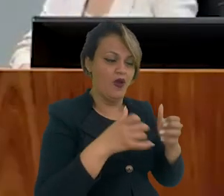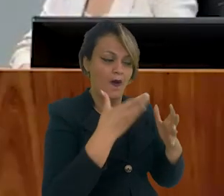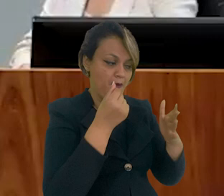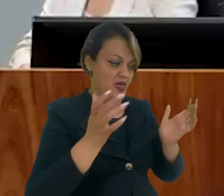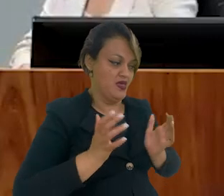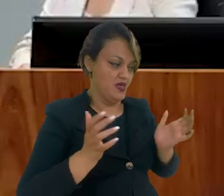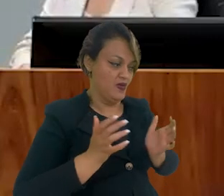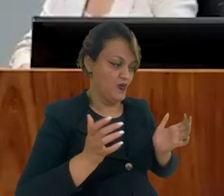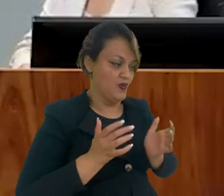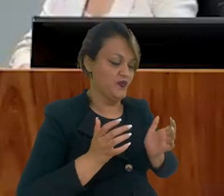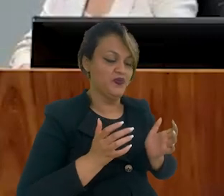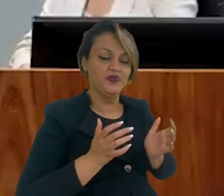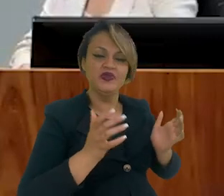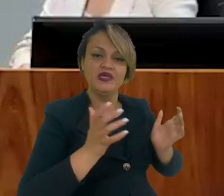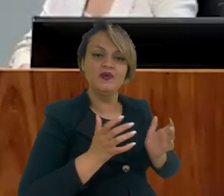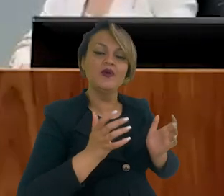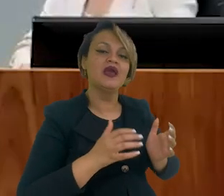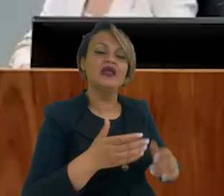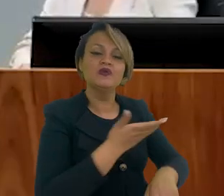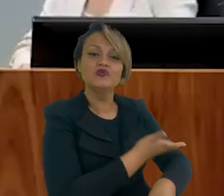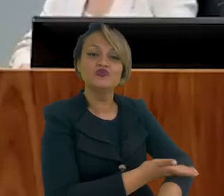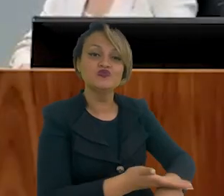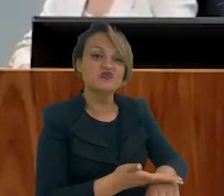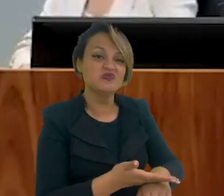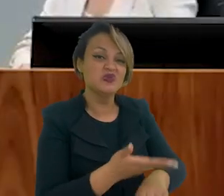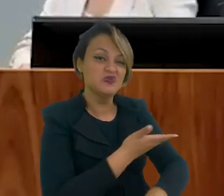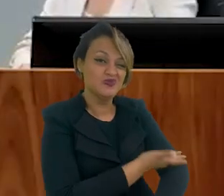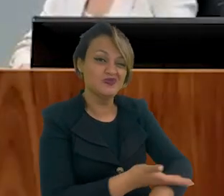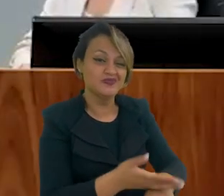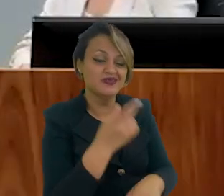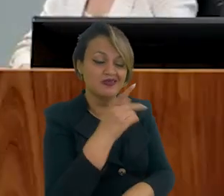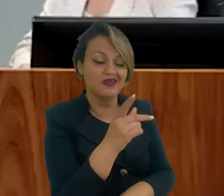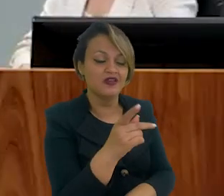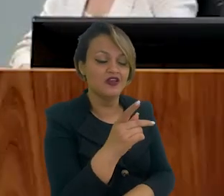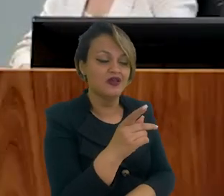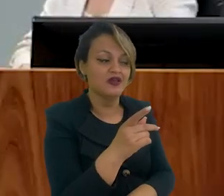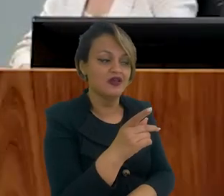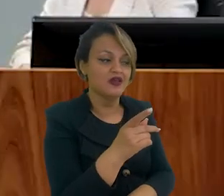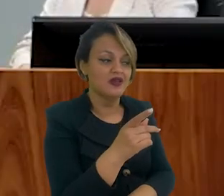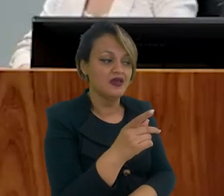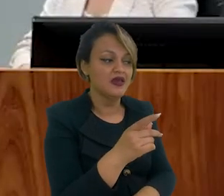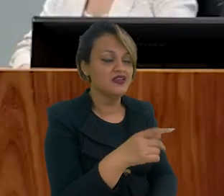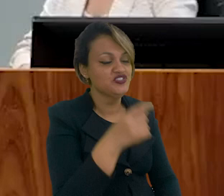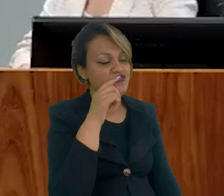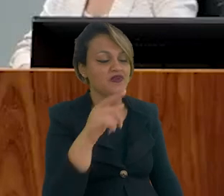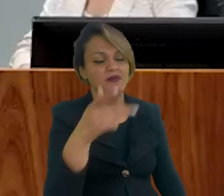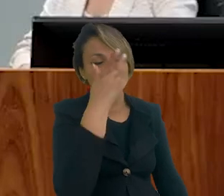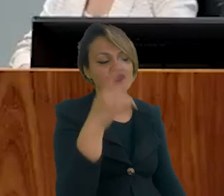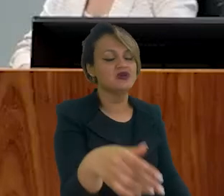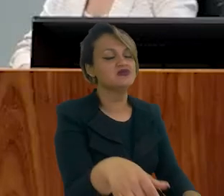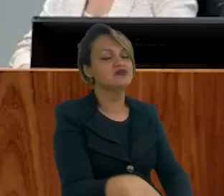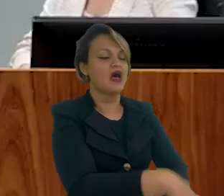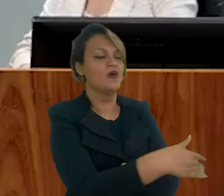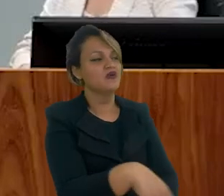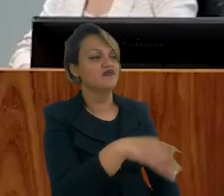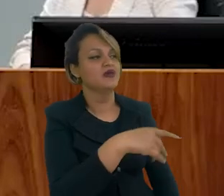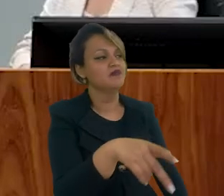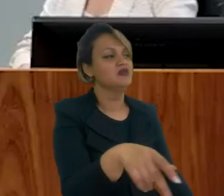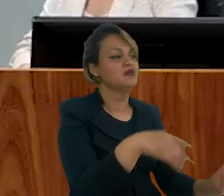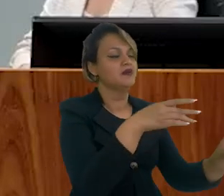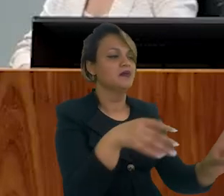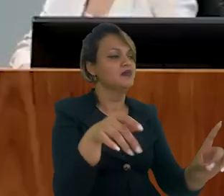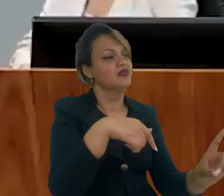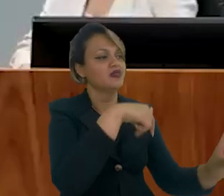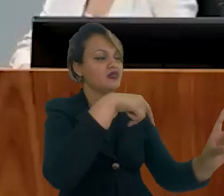tarifada que era um senhor com muito dinheiro né e ele tinha ele tinha uma mania pessoal como alguns